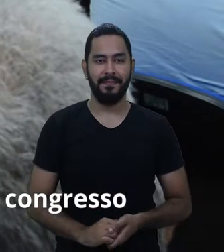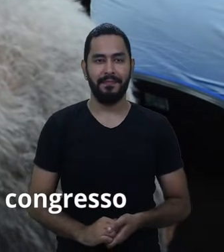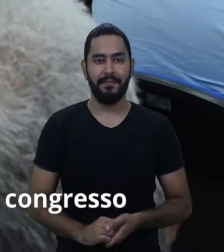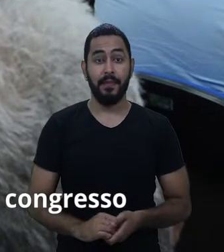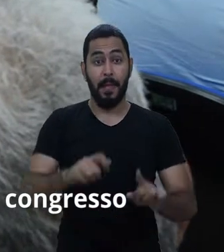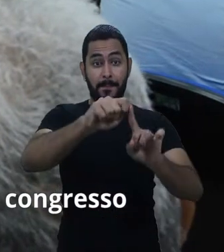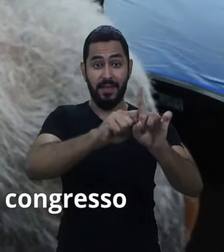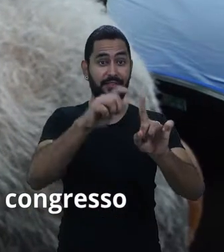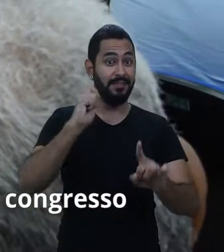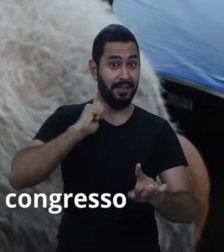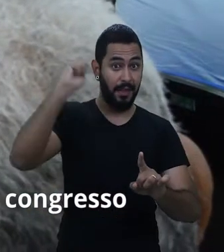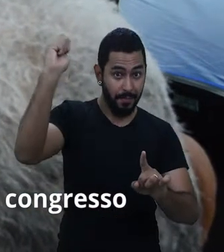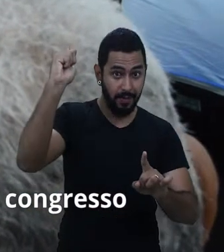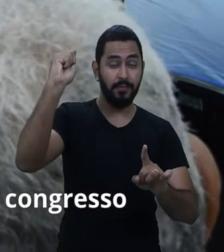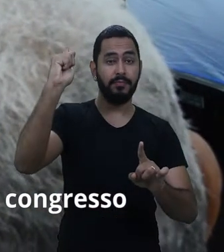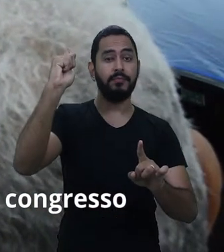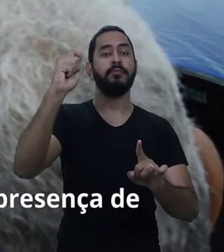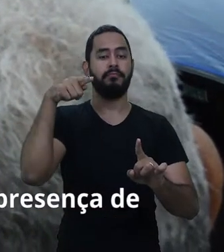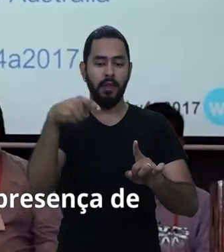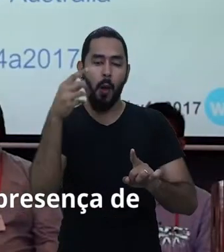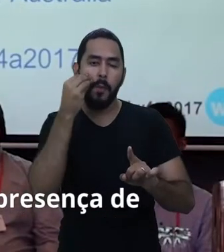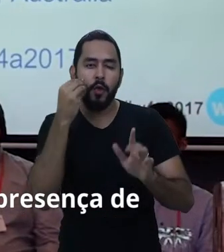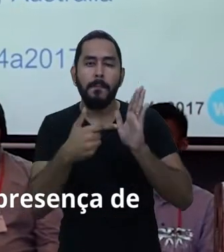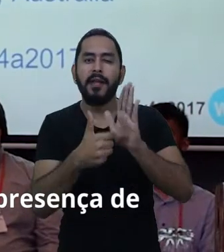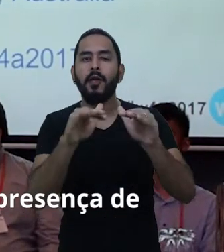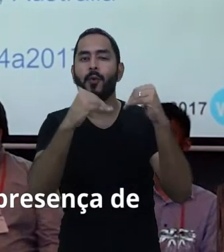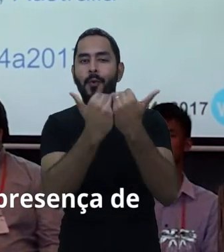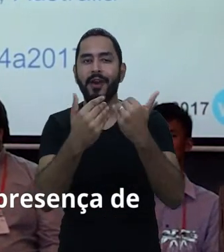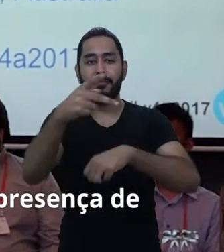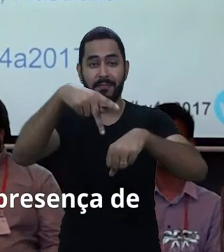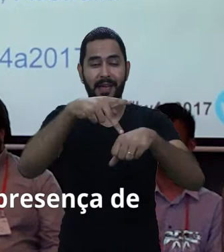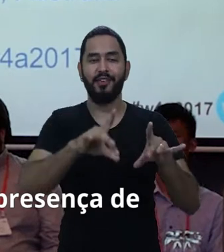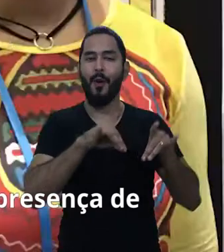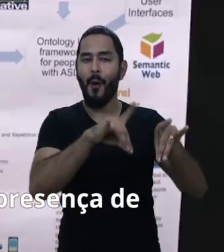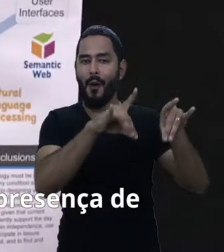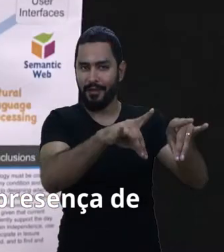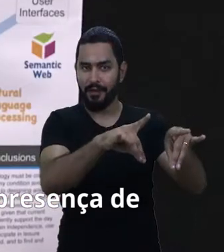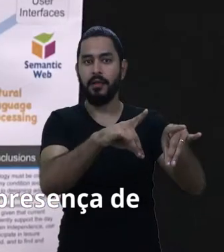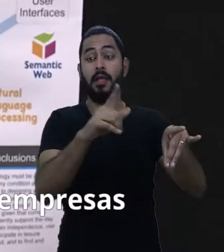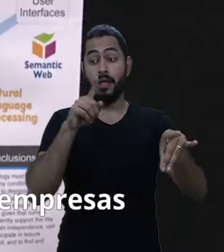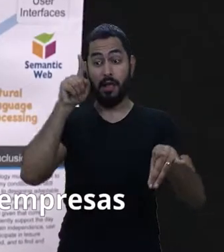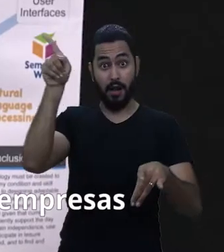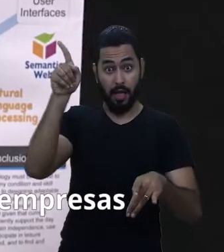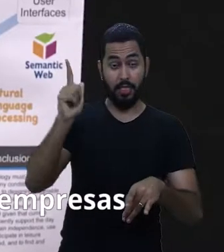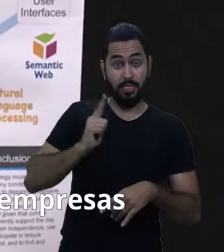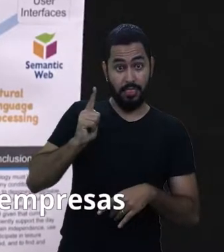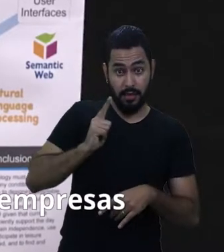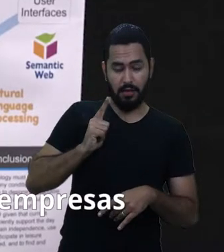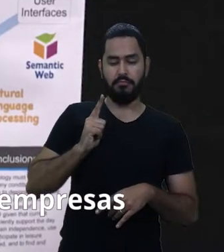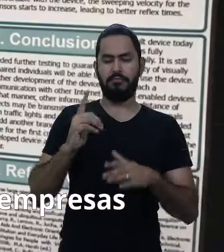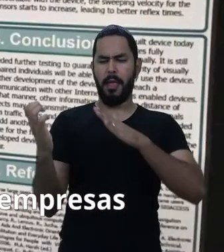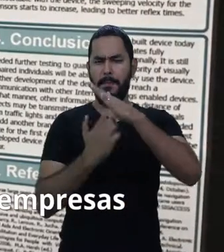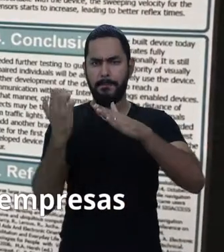abril, o protótipo foi apresentado em um congresso na Austrália, o Web for All, que contou com a presença de representantes